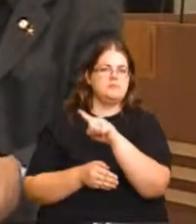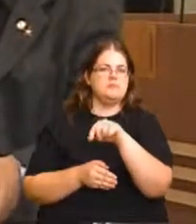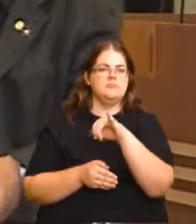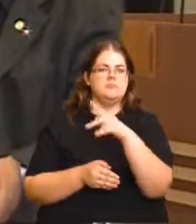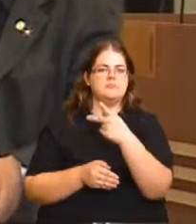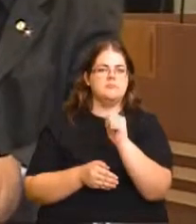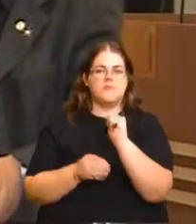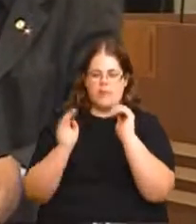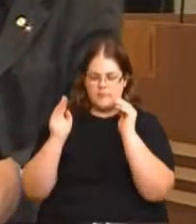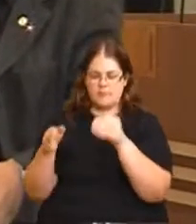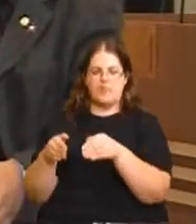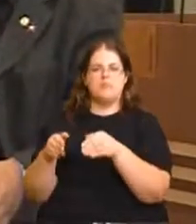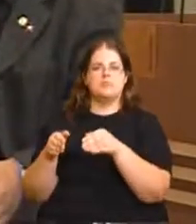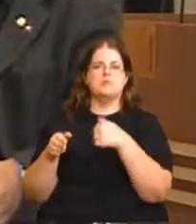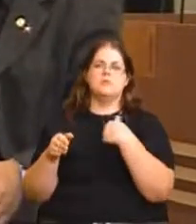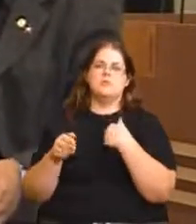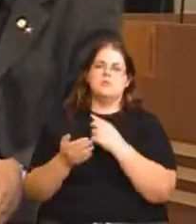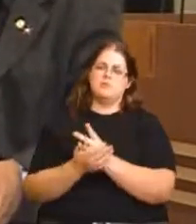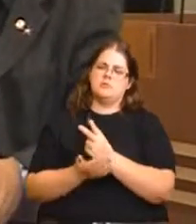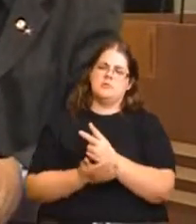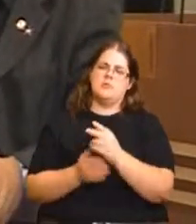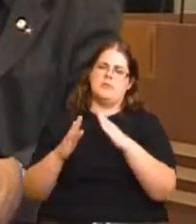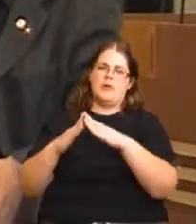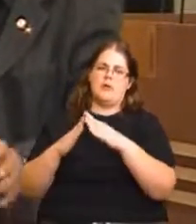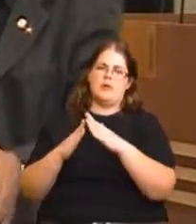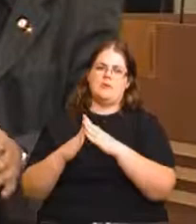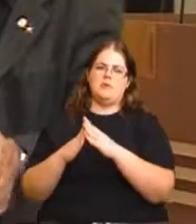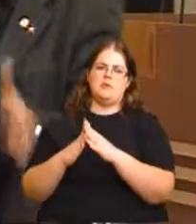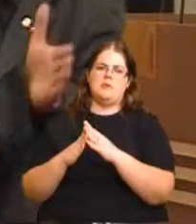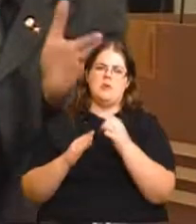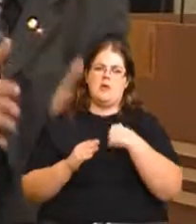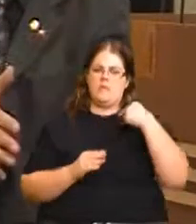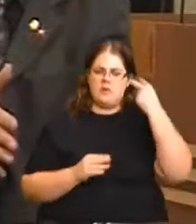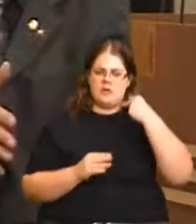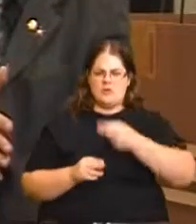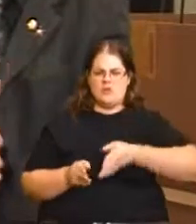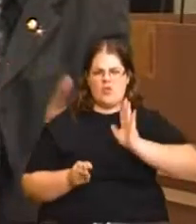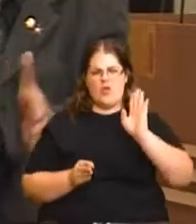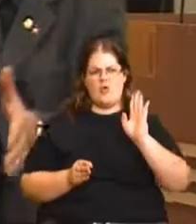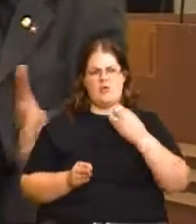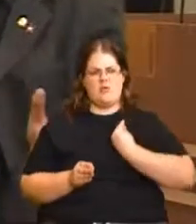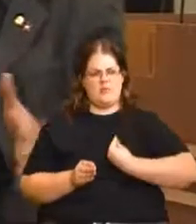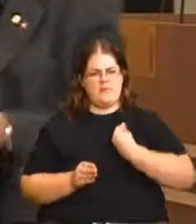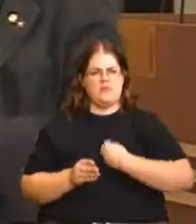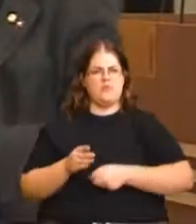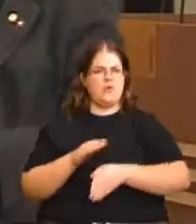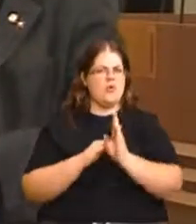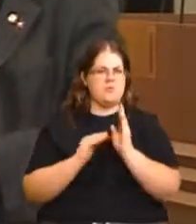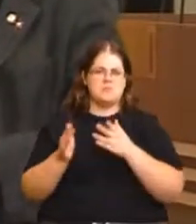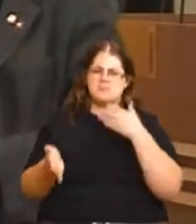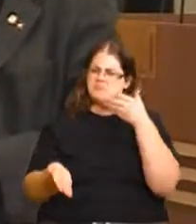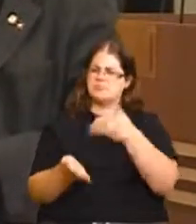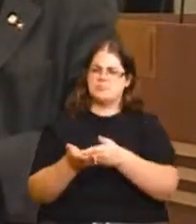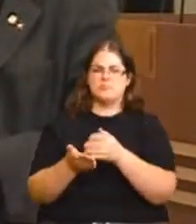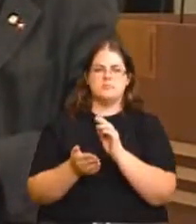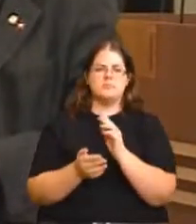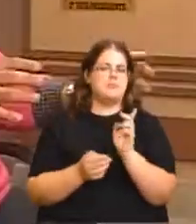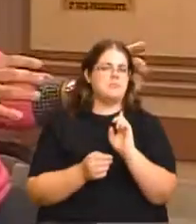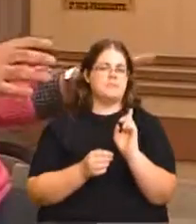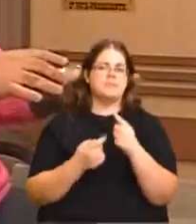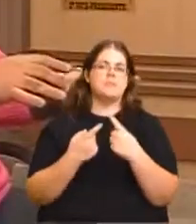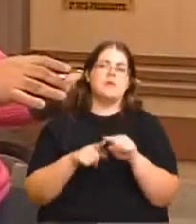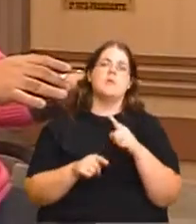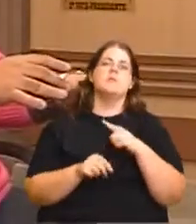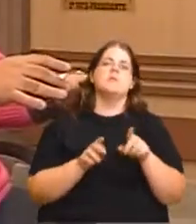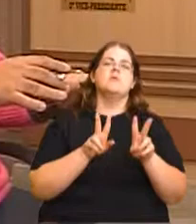seguir morando, vereador não vou ser a vida inteira, então, eu, pelo menos, quero cumprir o meu papel e fazer a minha parte com a minha comunidade. Mas tem que tentar articular